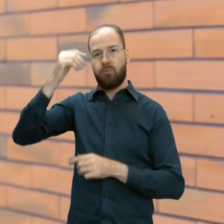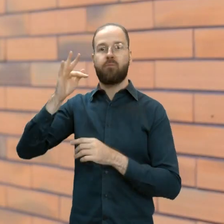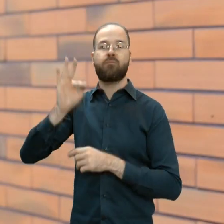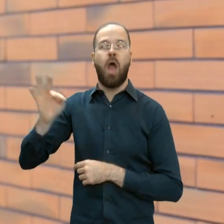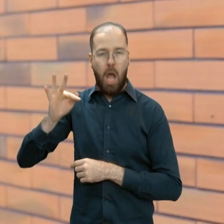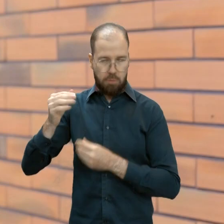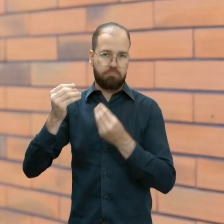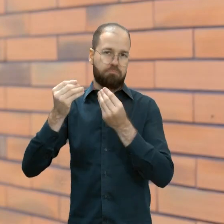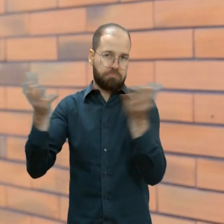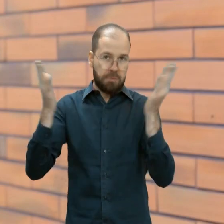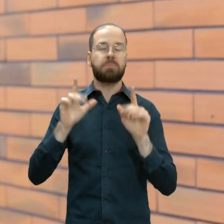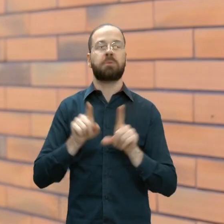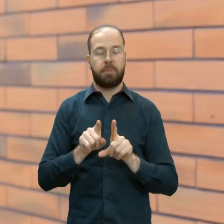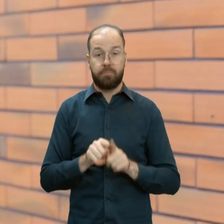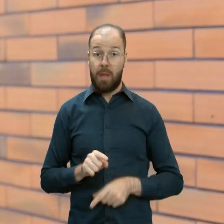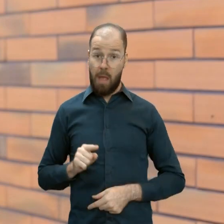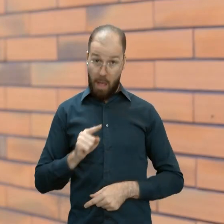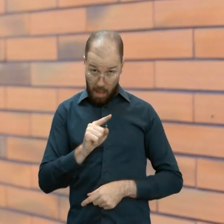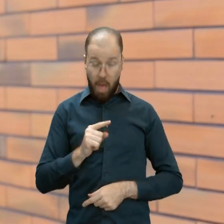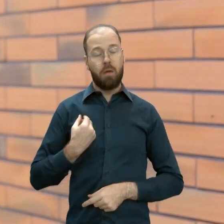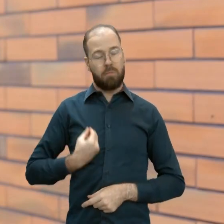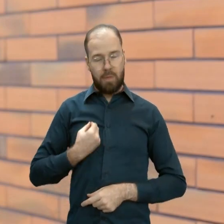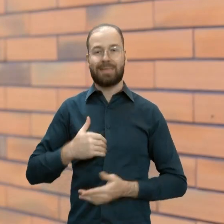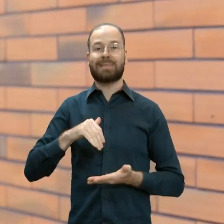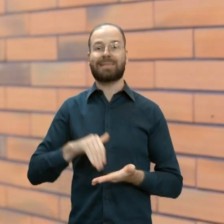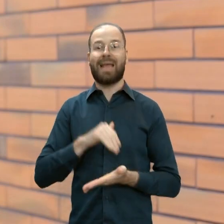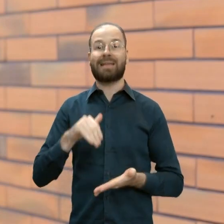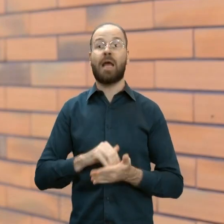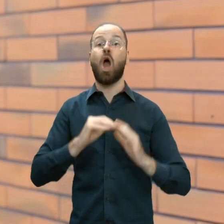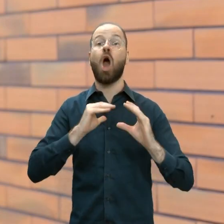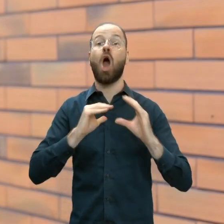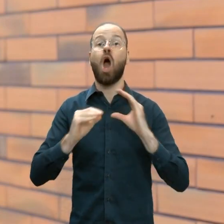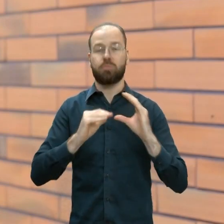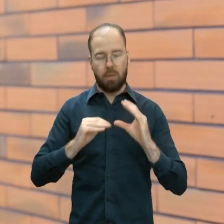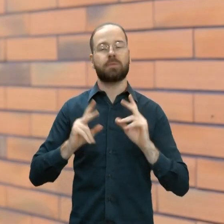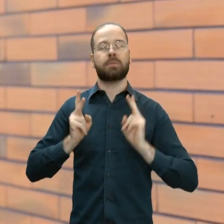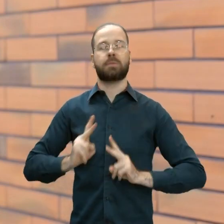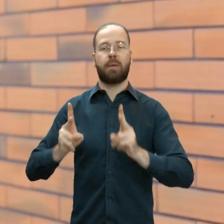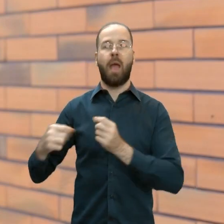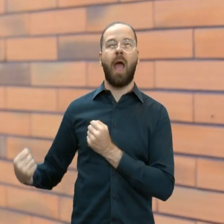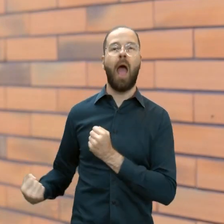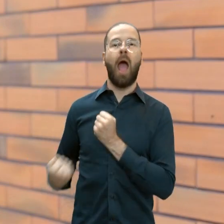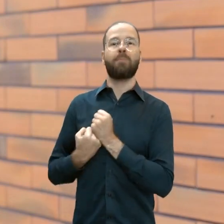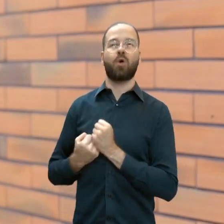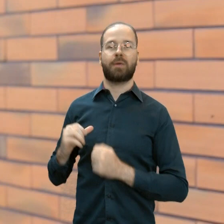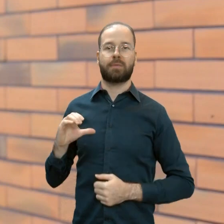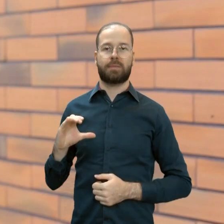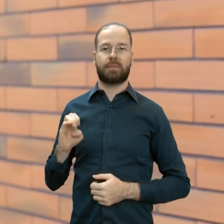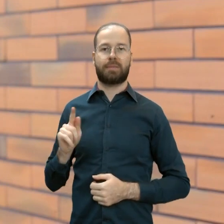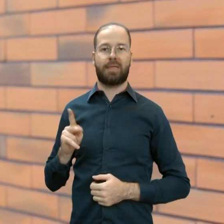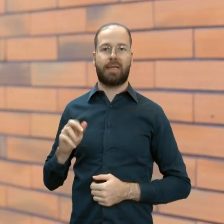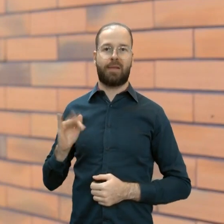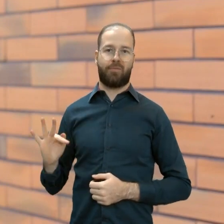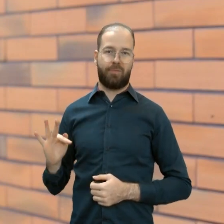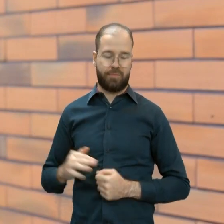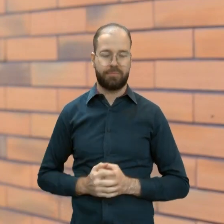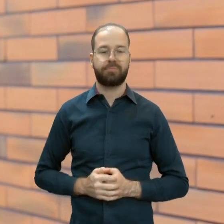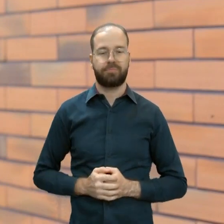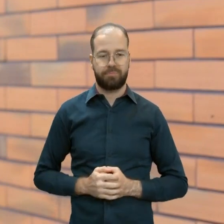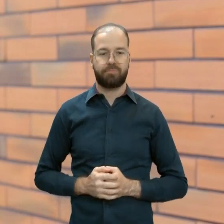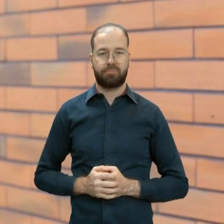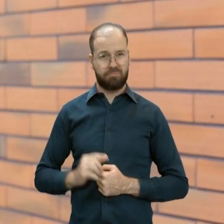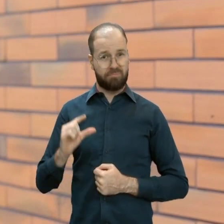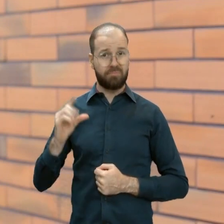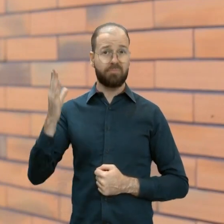como secretário de comunicação, tem o apoio do SEGRAF sempre que precisa. Recentemente, nós tivemos